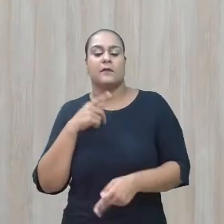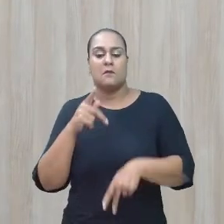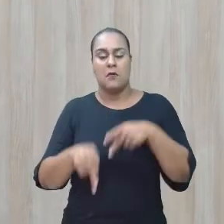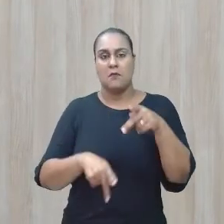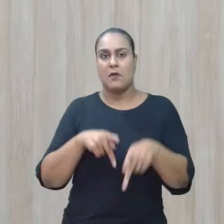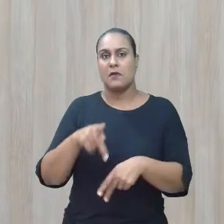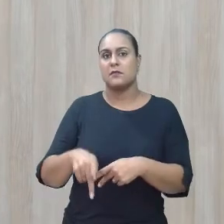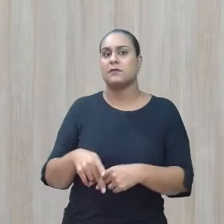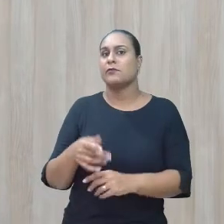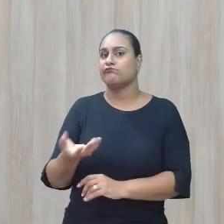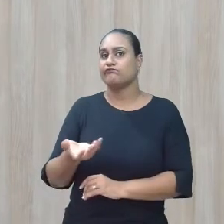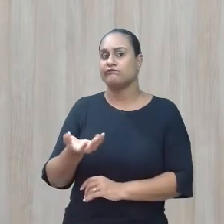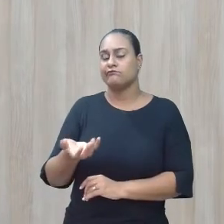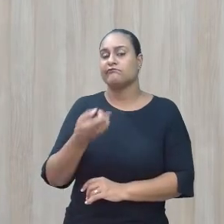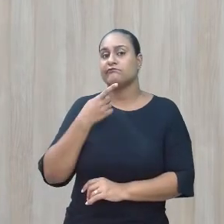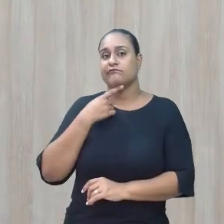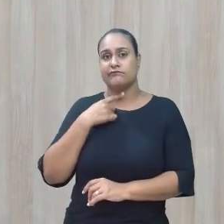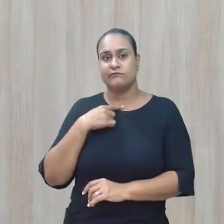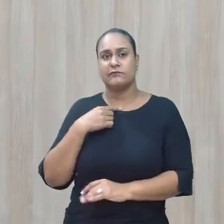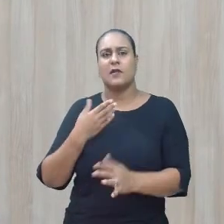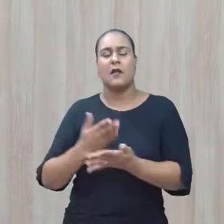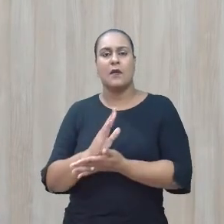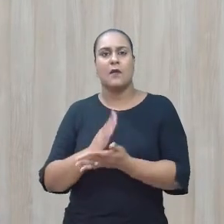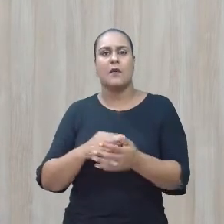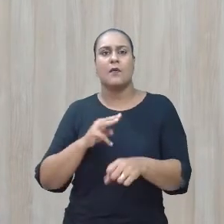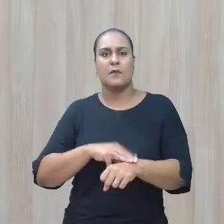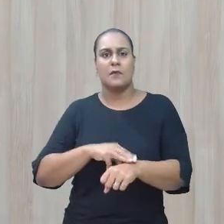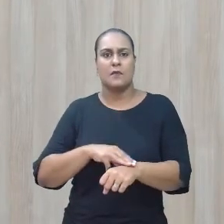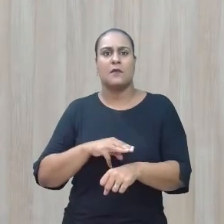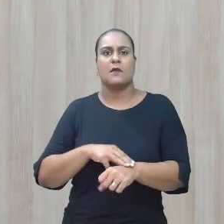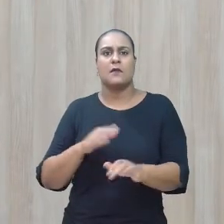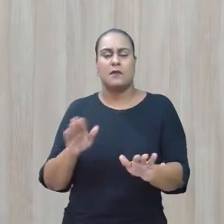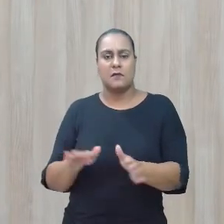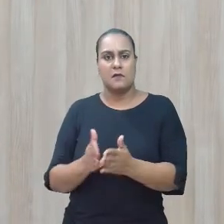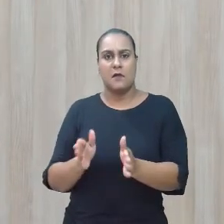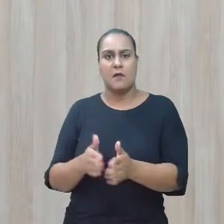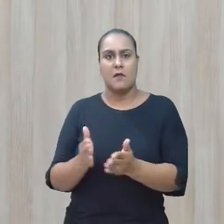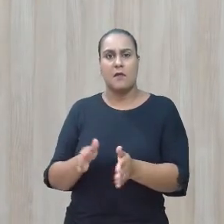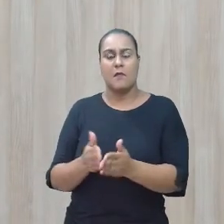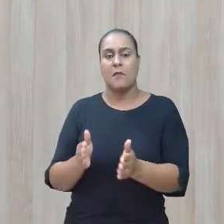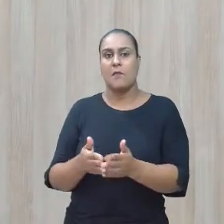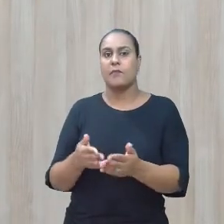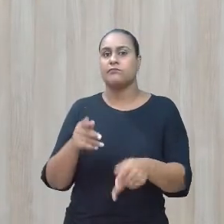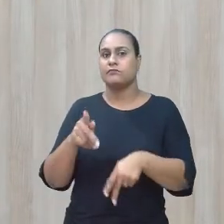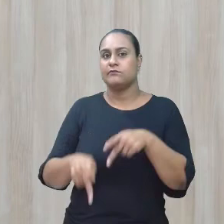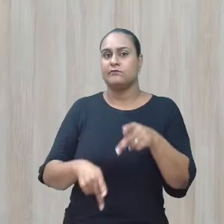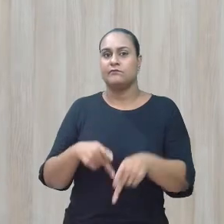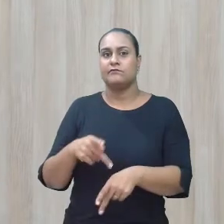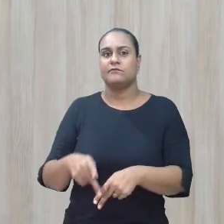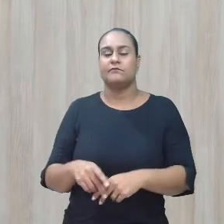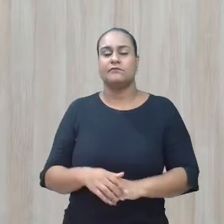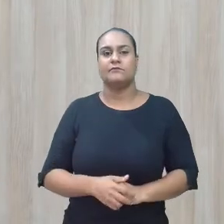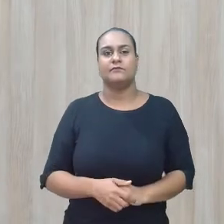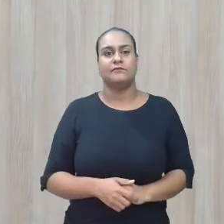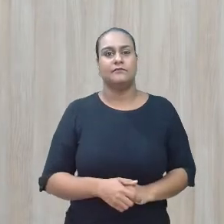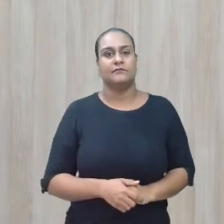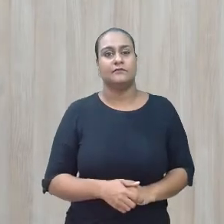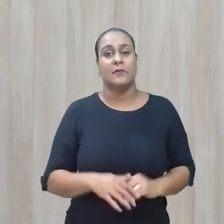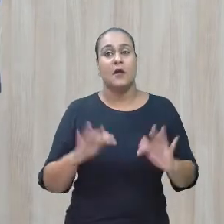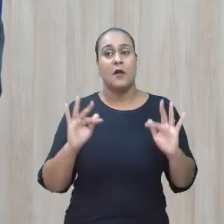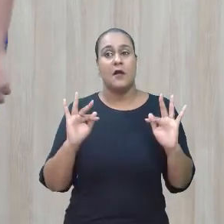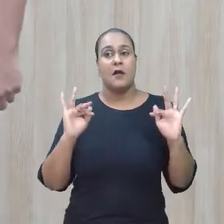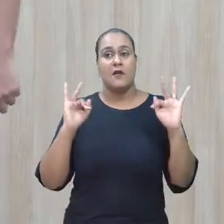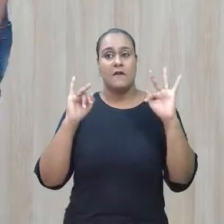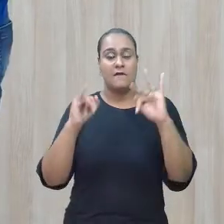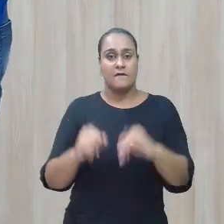estavam sendo colocadas ali em um desses momentos que a população mais pobre explode. Né? Então, gente, para